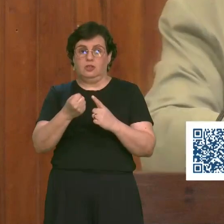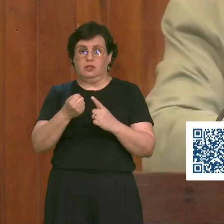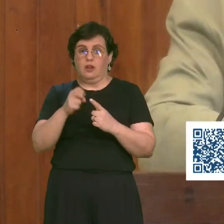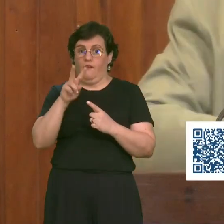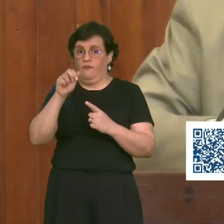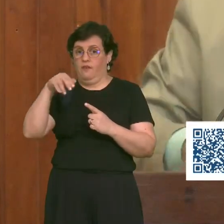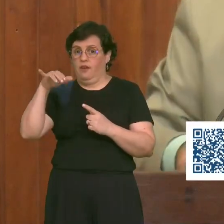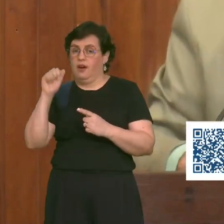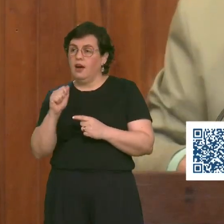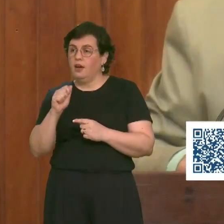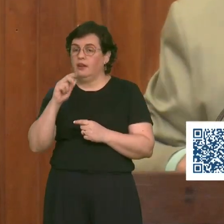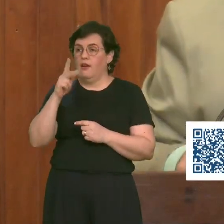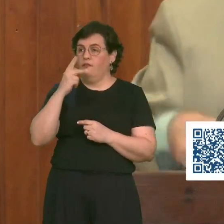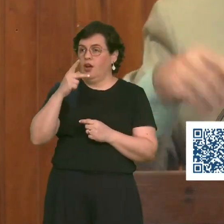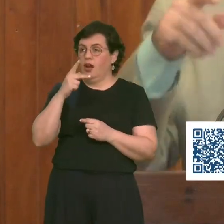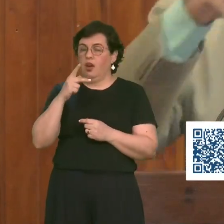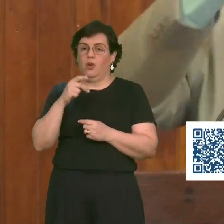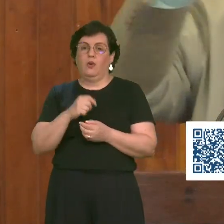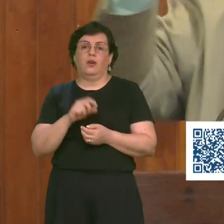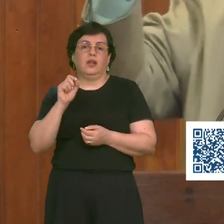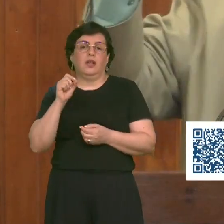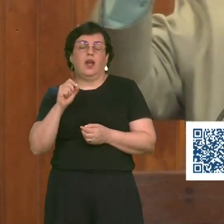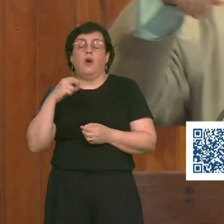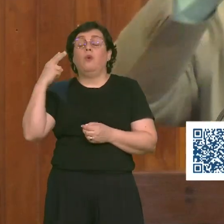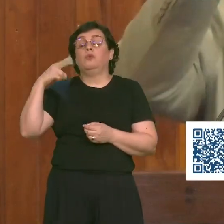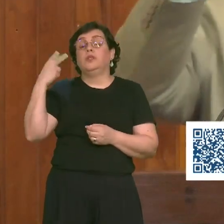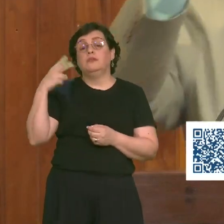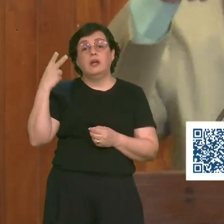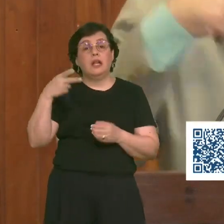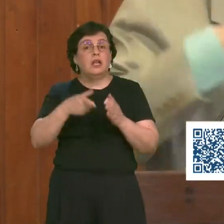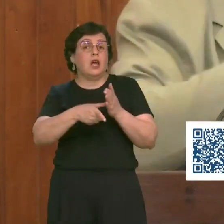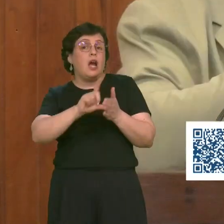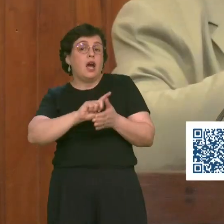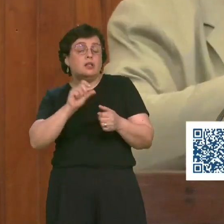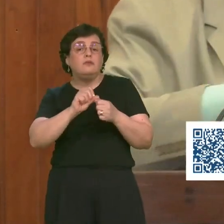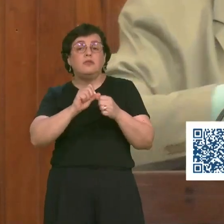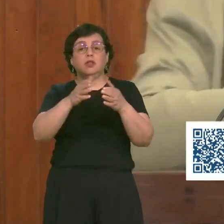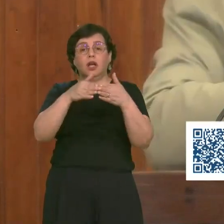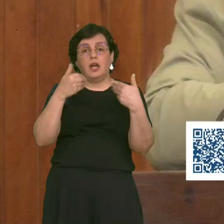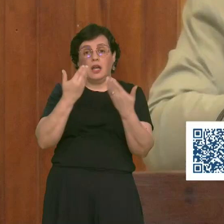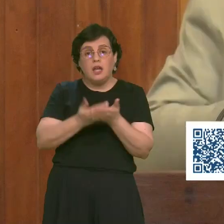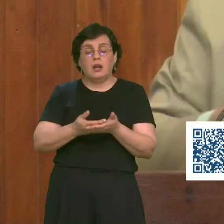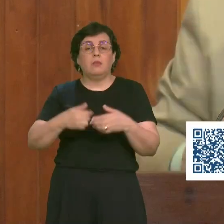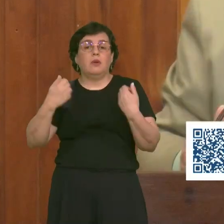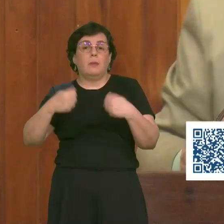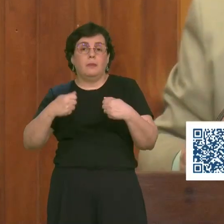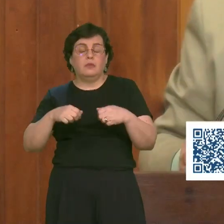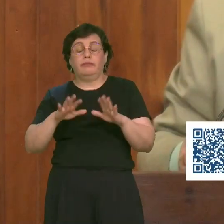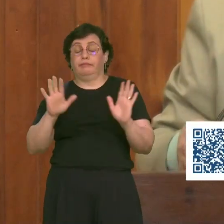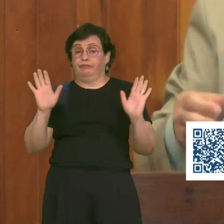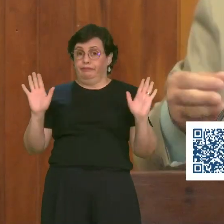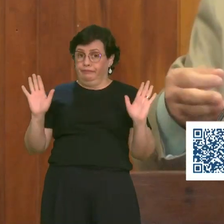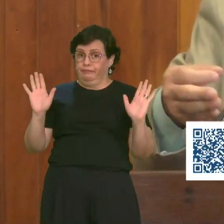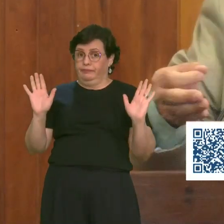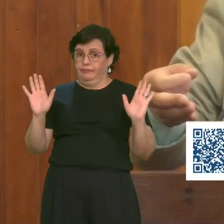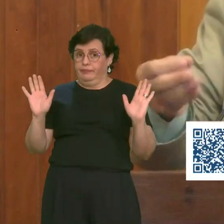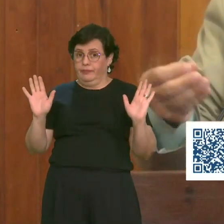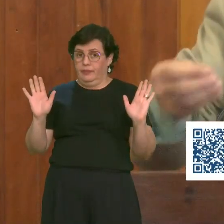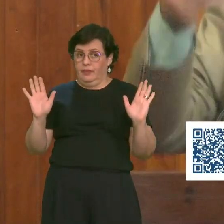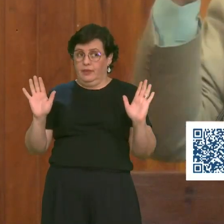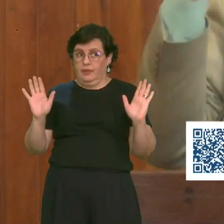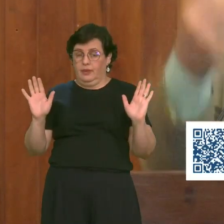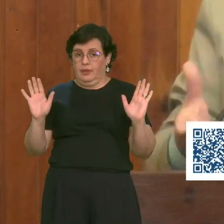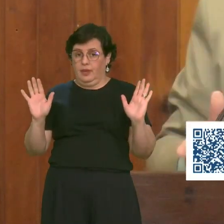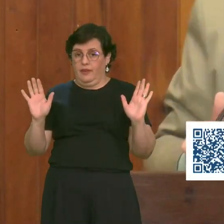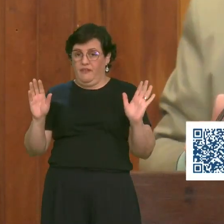passar um corretivo nos vereadores dizendo que os vereadores antes de fazer requerimento deveriam aliás uma